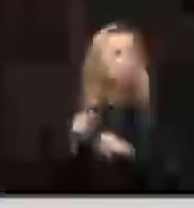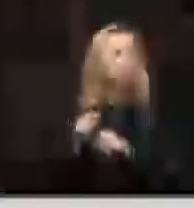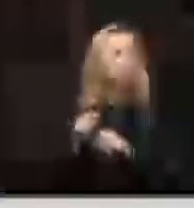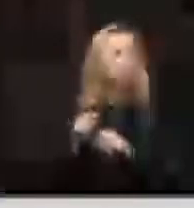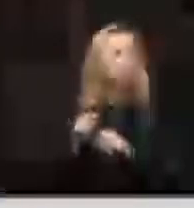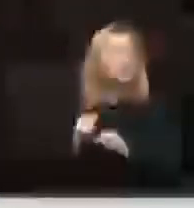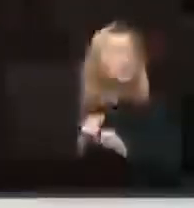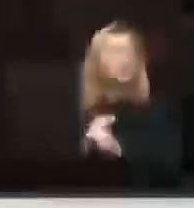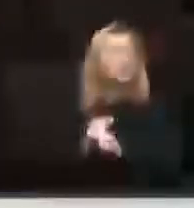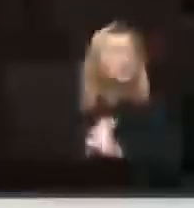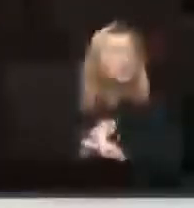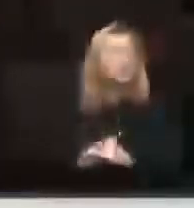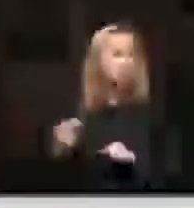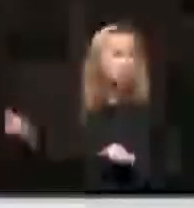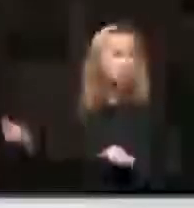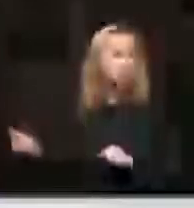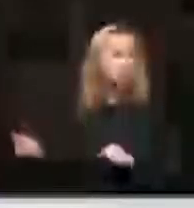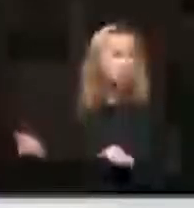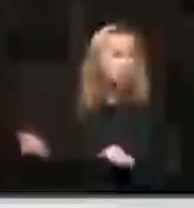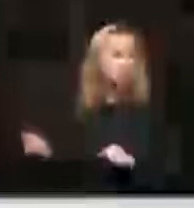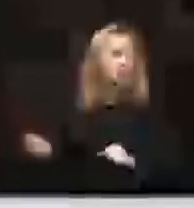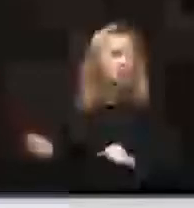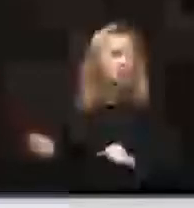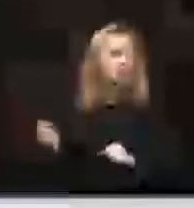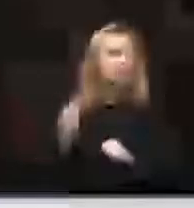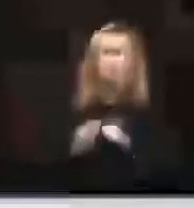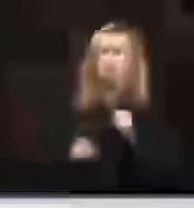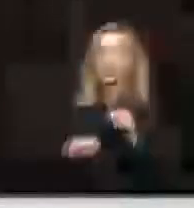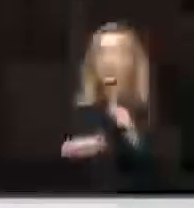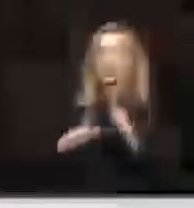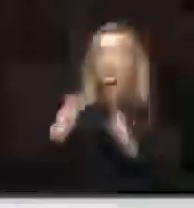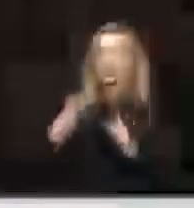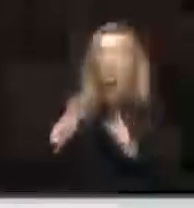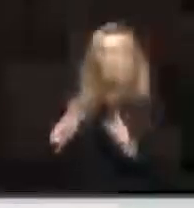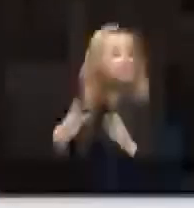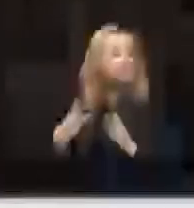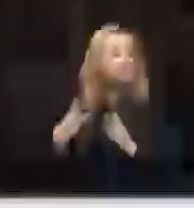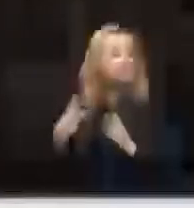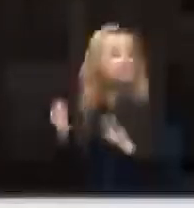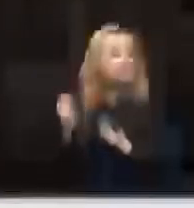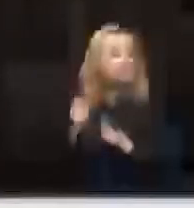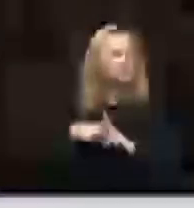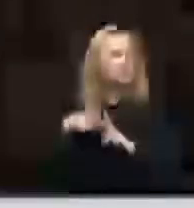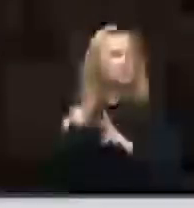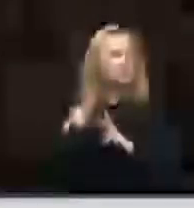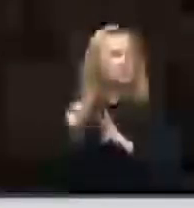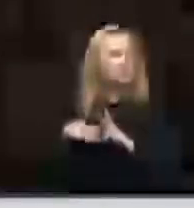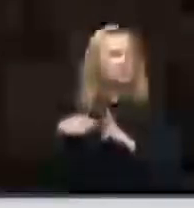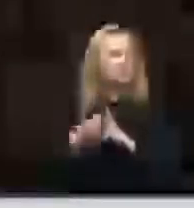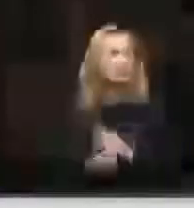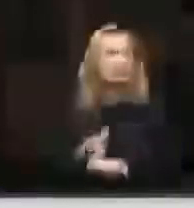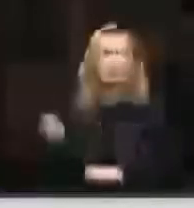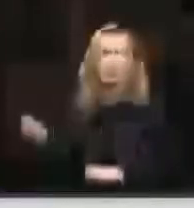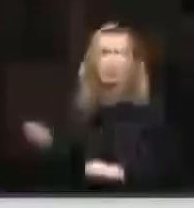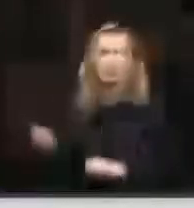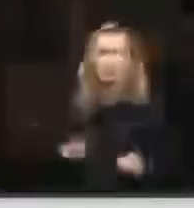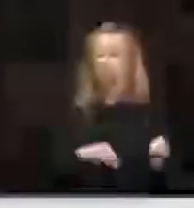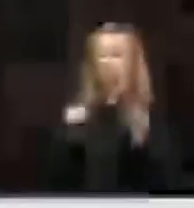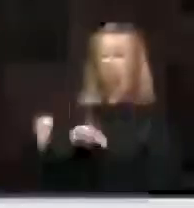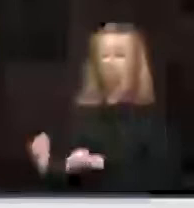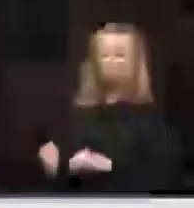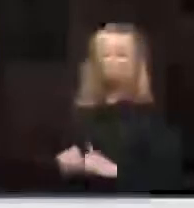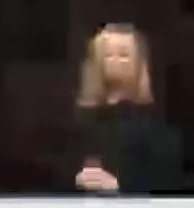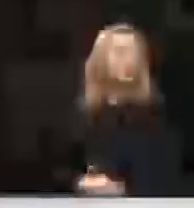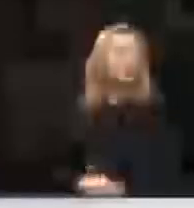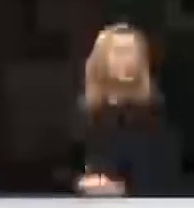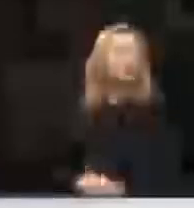mês, transferido para unidades prisionais do Poder Judiciário, para que o Poder Judiciário cuidasse,